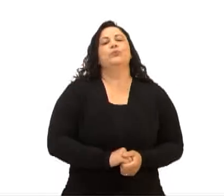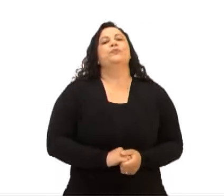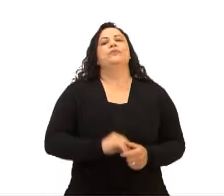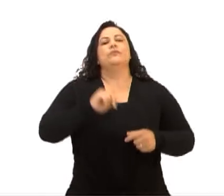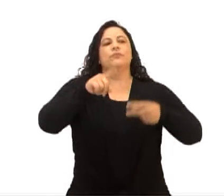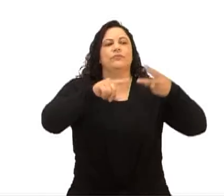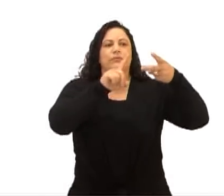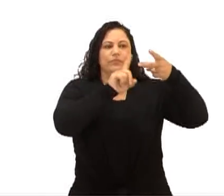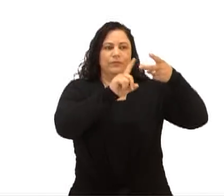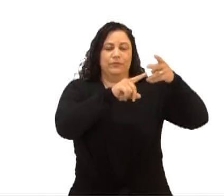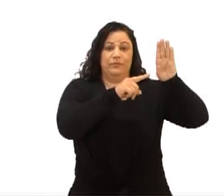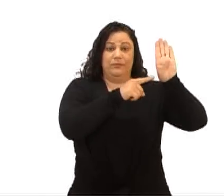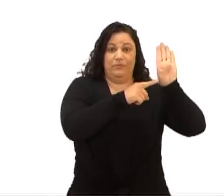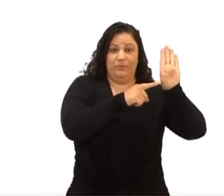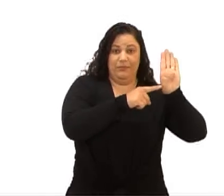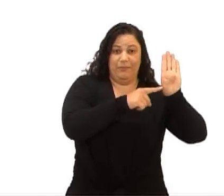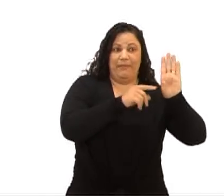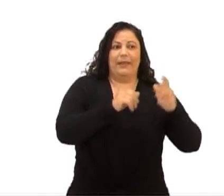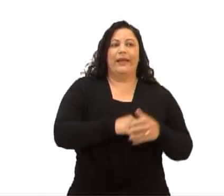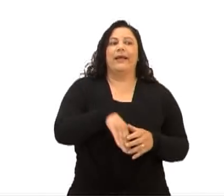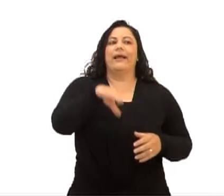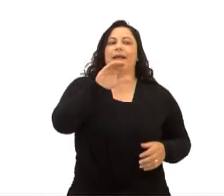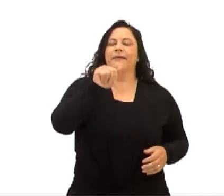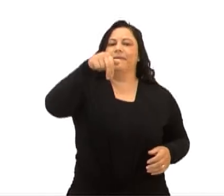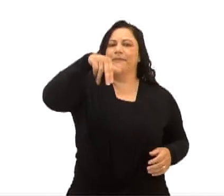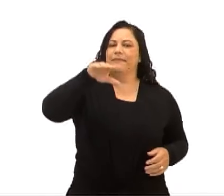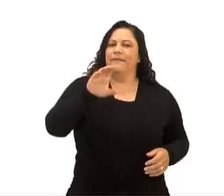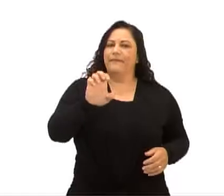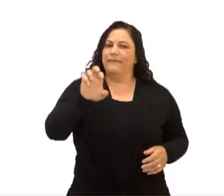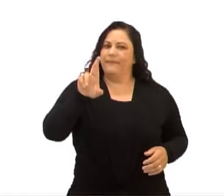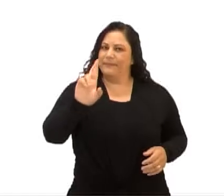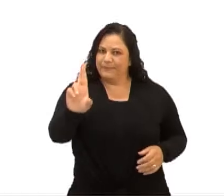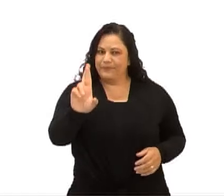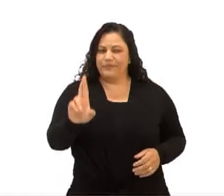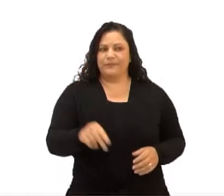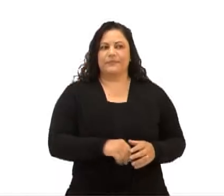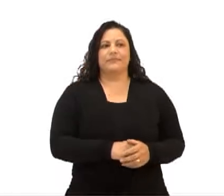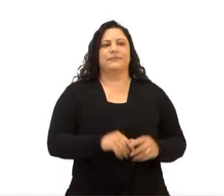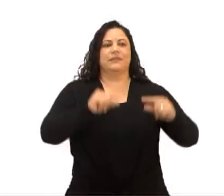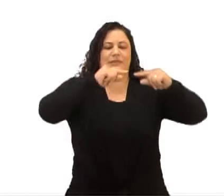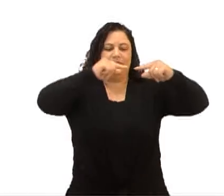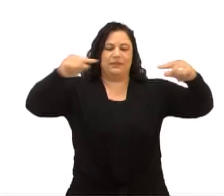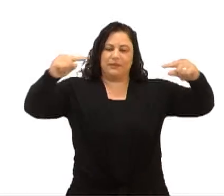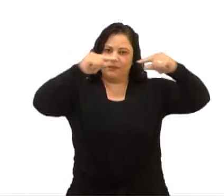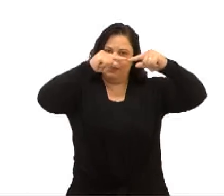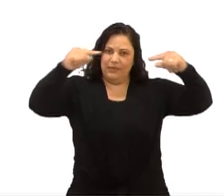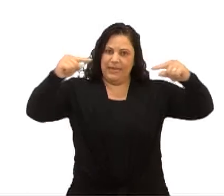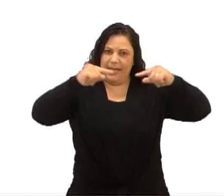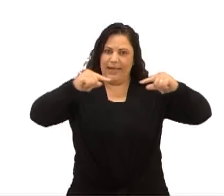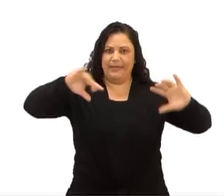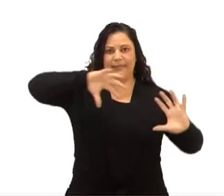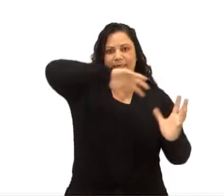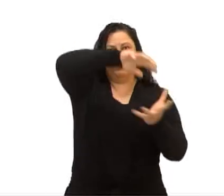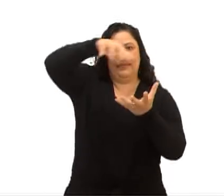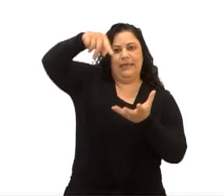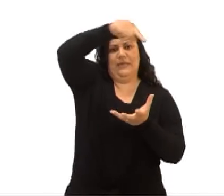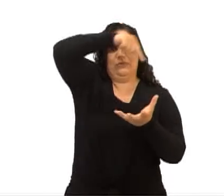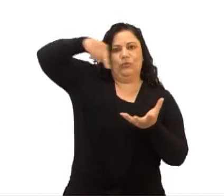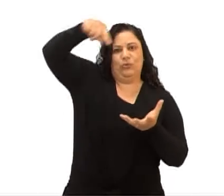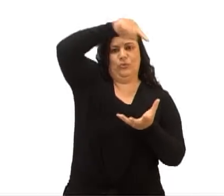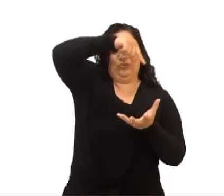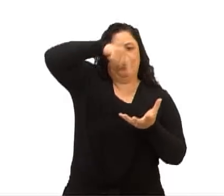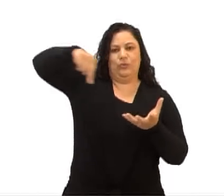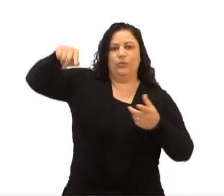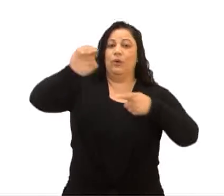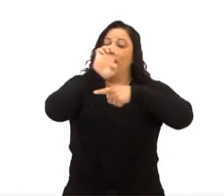A letra B está identificando, então, o trópico de Câncer, que é a linha paralela ao norte do Equador. A letra